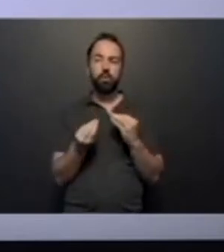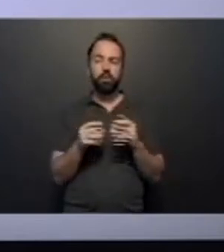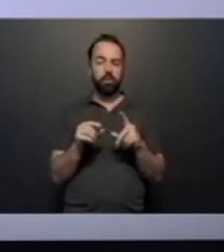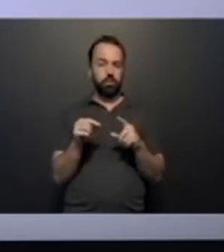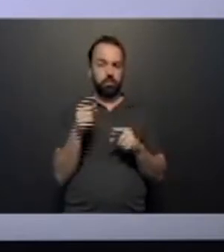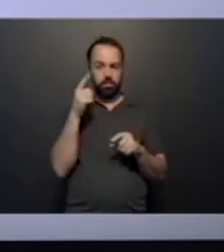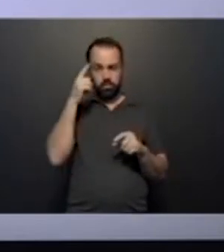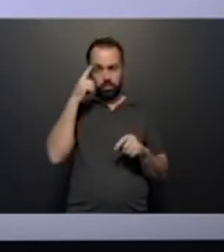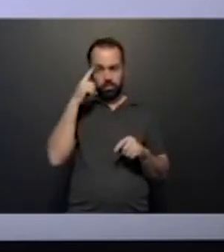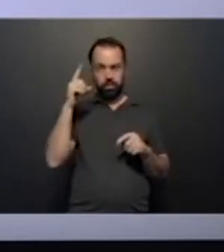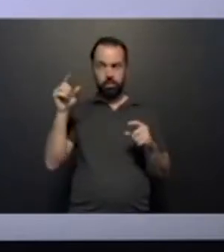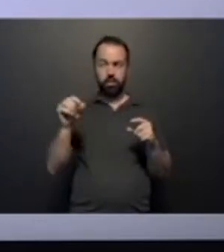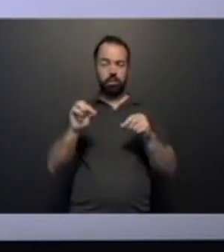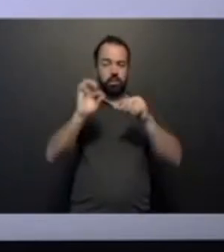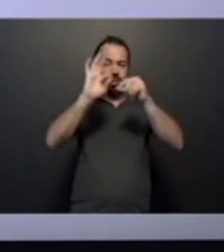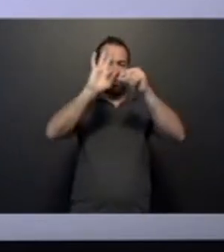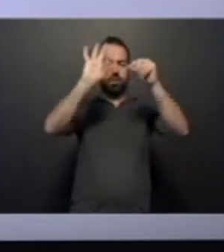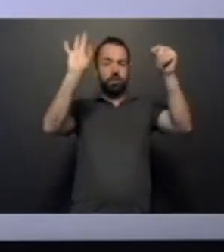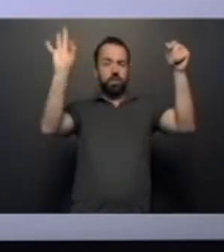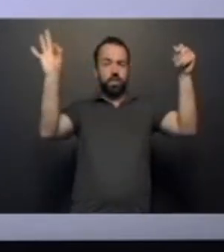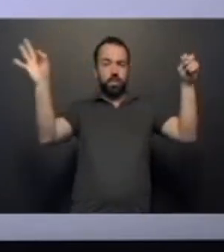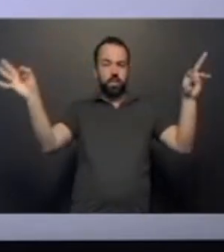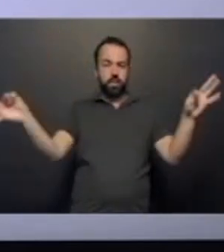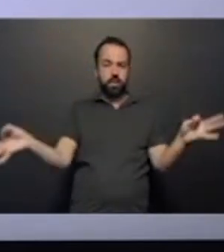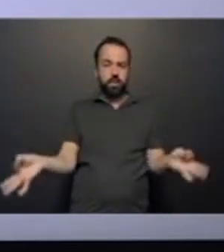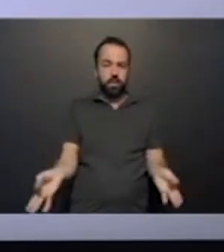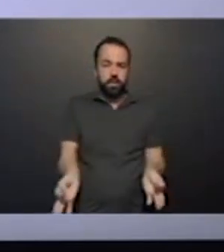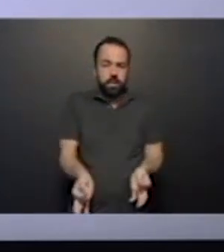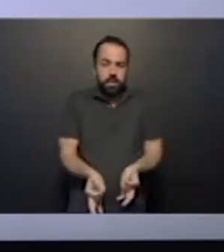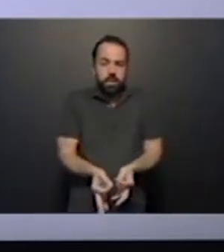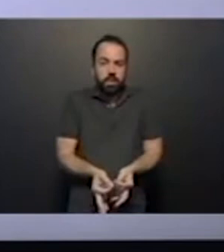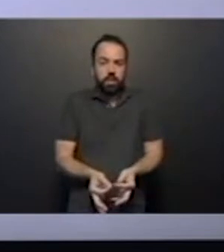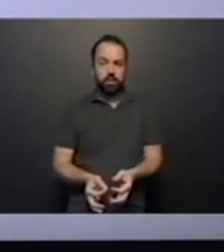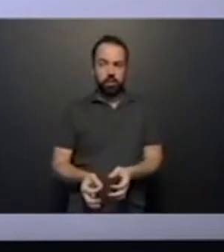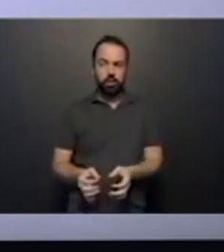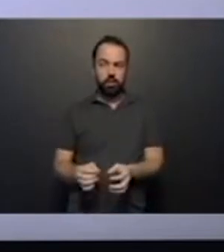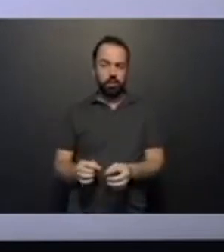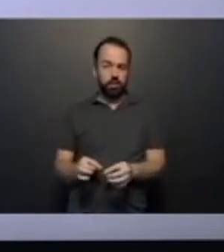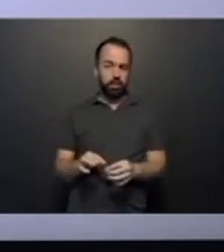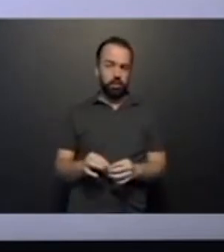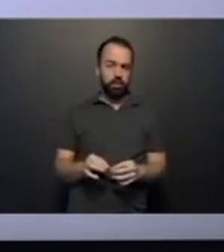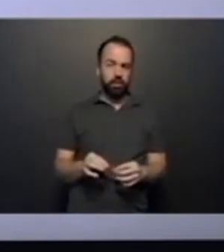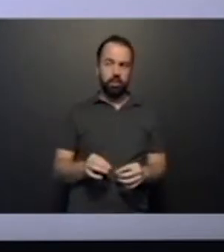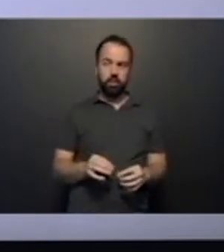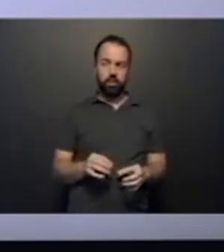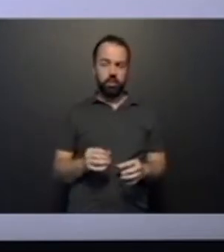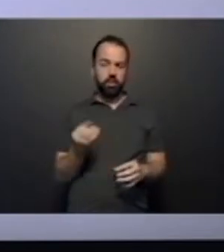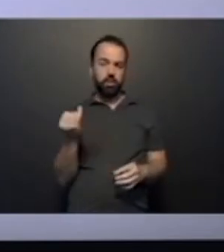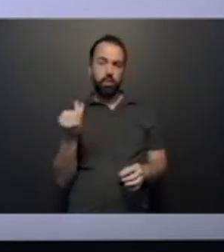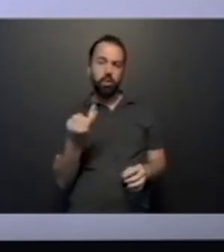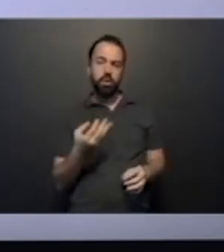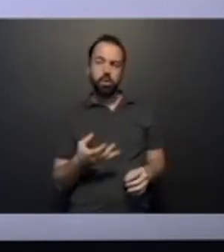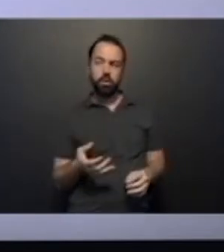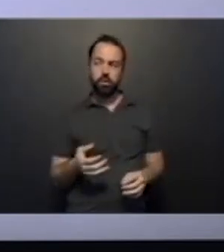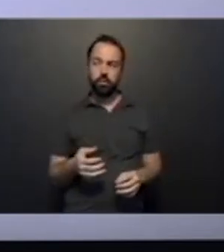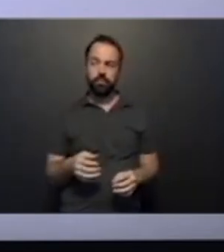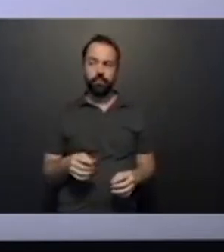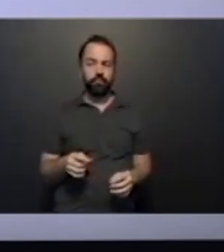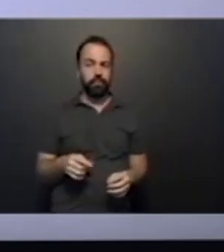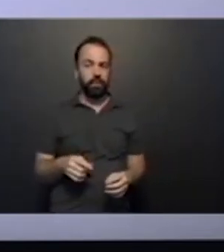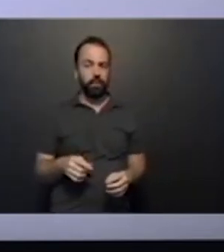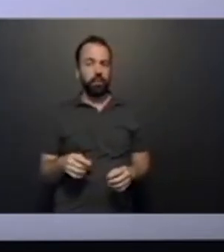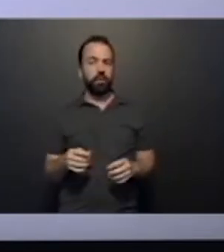contorno dessa circunferência né seria a medida dela imagine por exemplo que temos